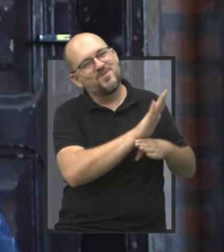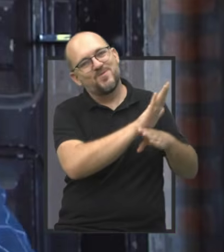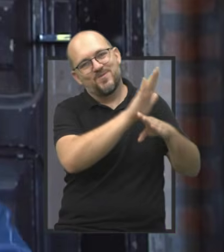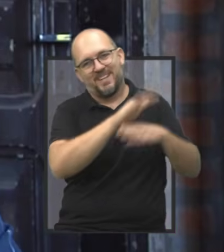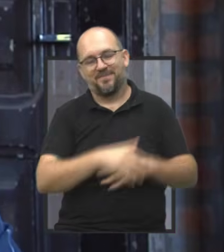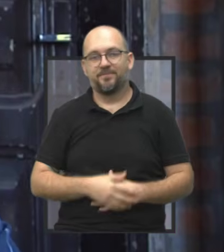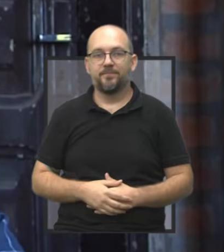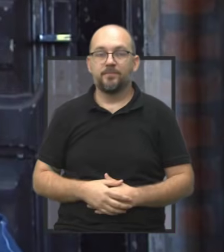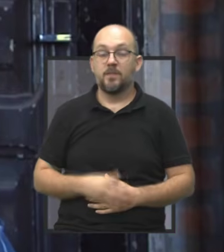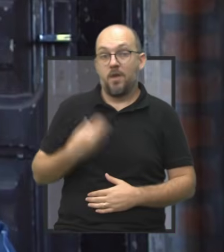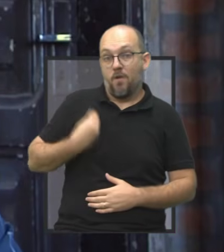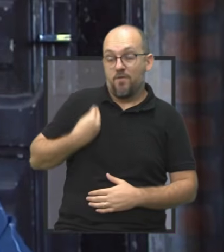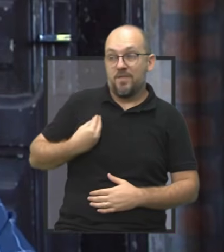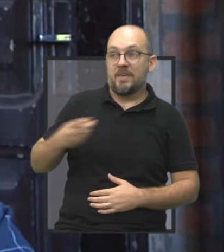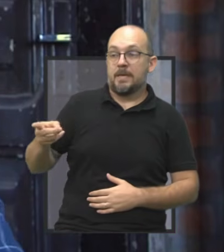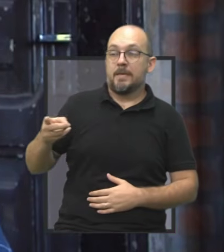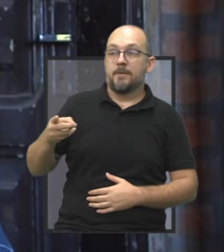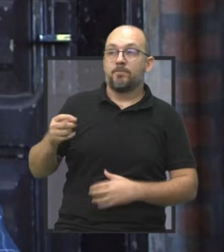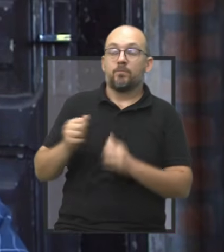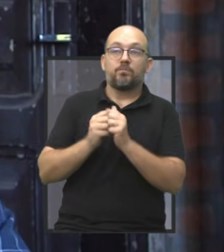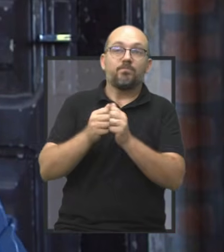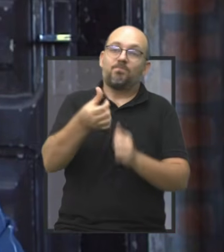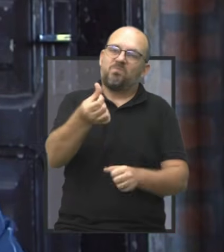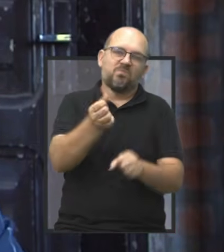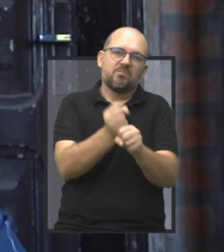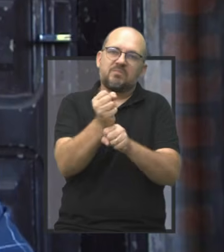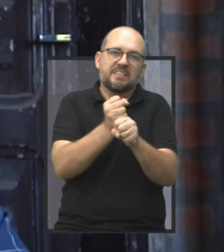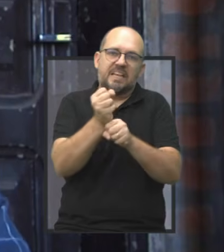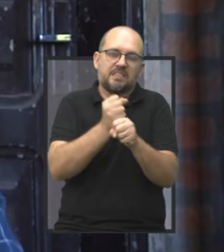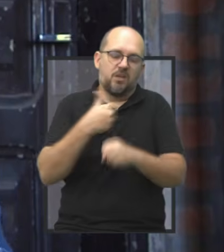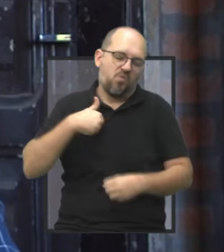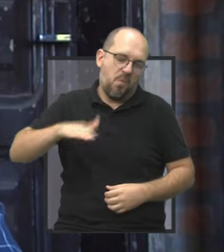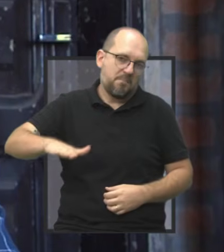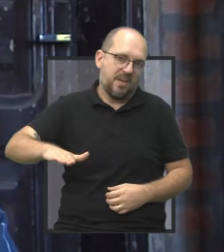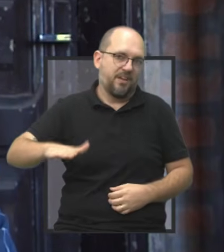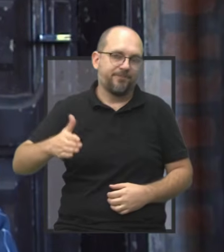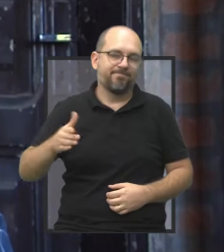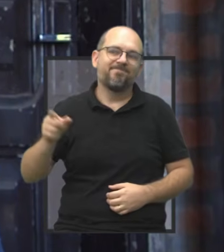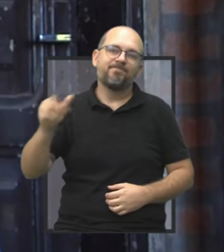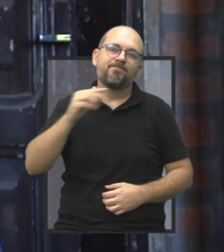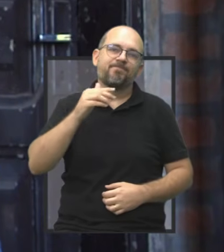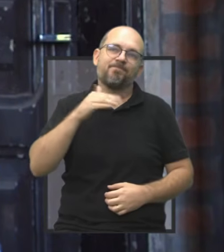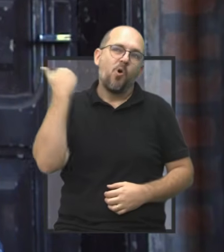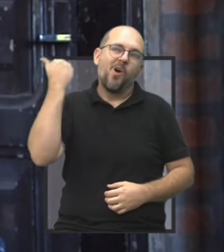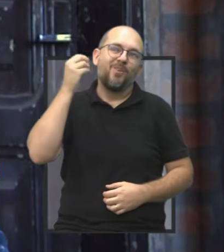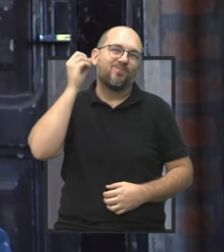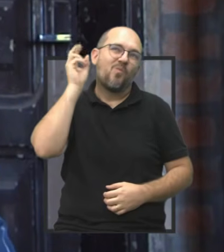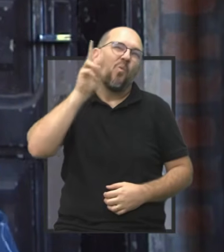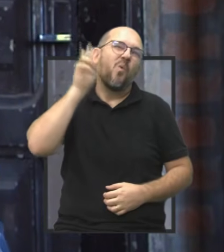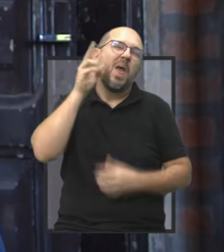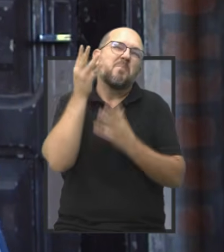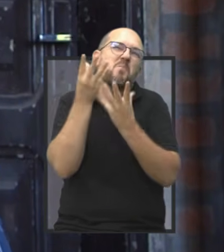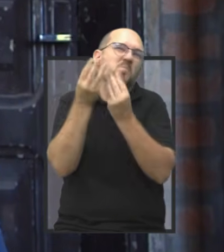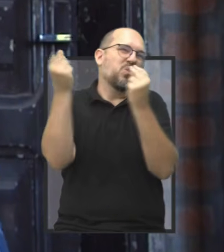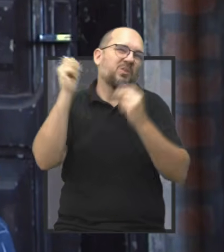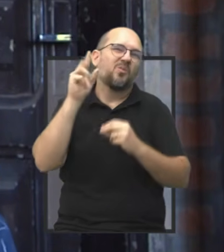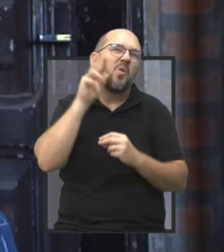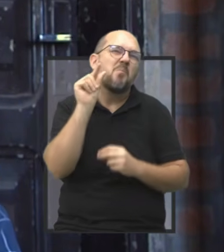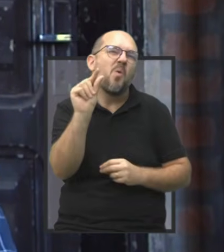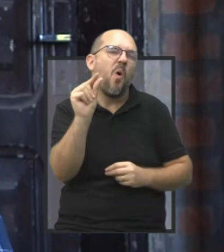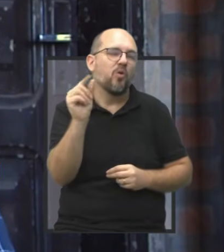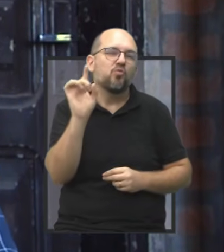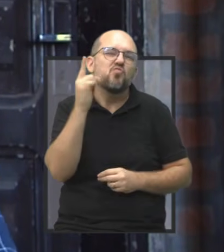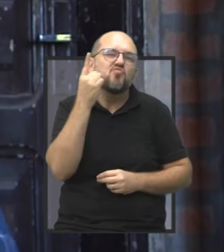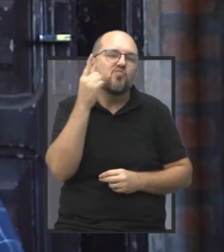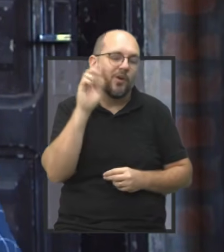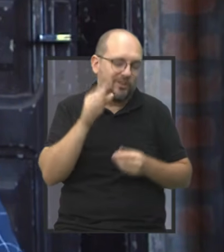Eu convivo com ele 6 anos, tá? Então tem poucas lembranças. Lembro do momento que eu dei uma